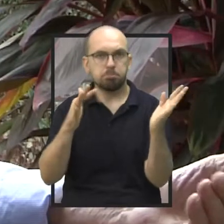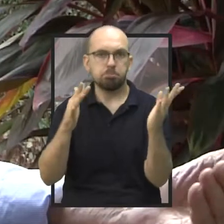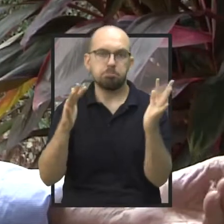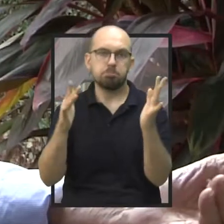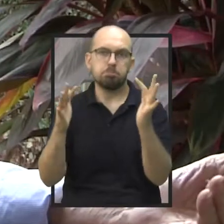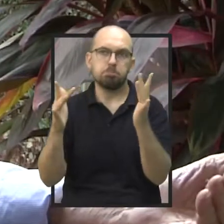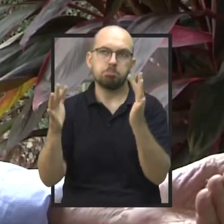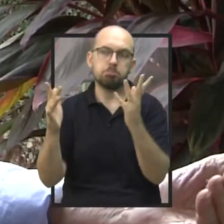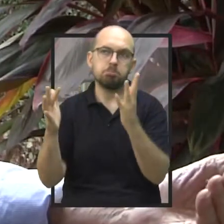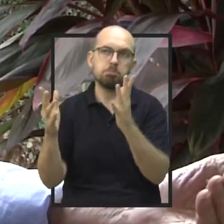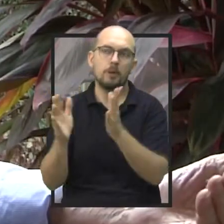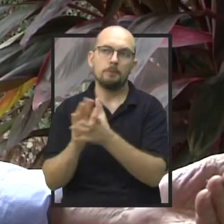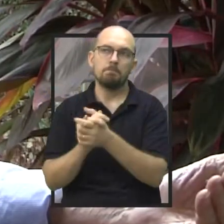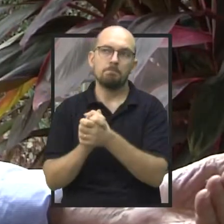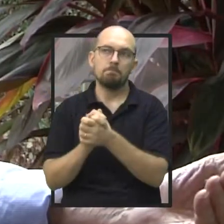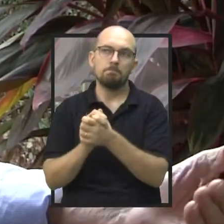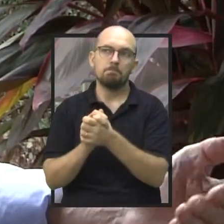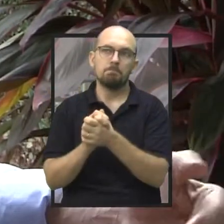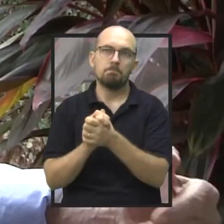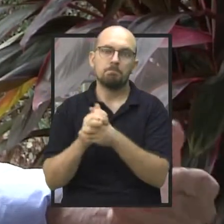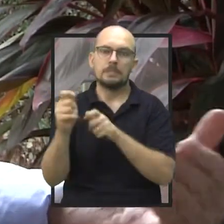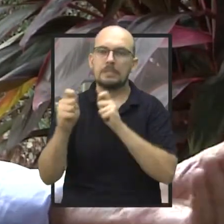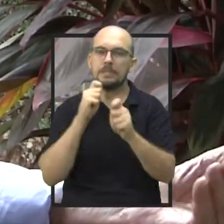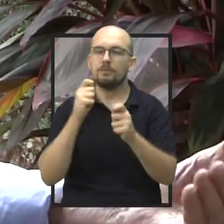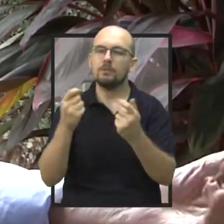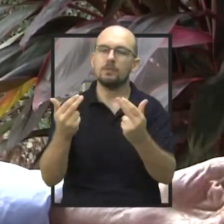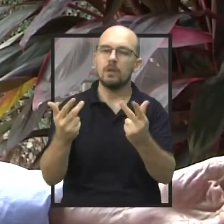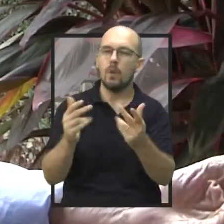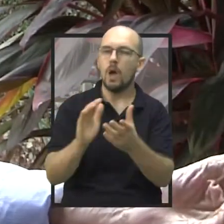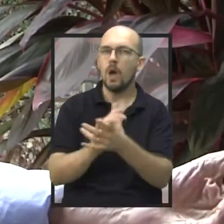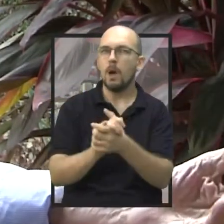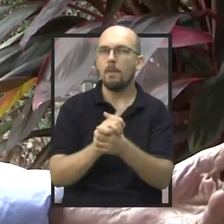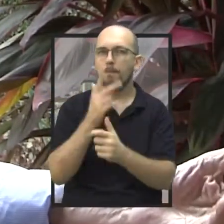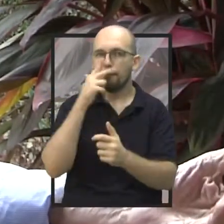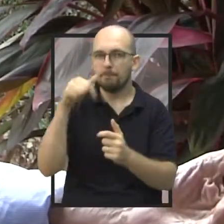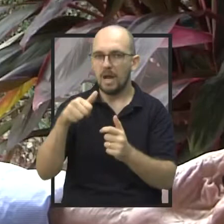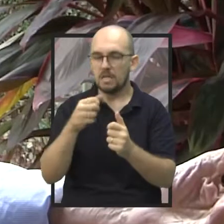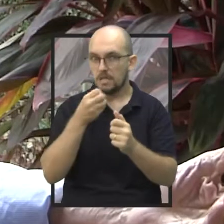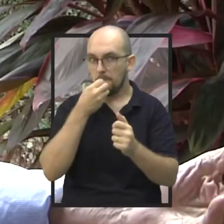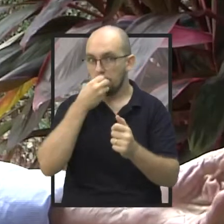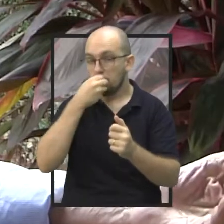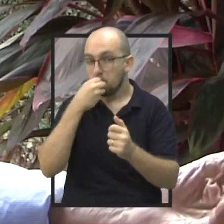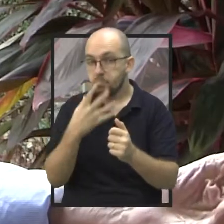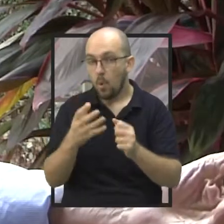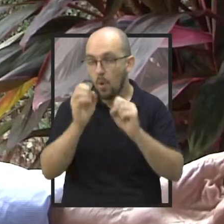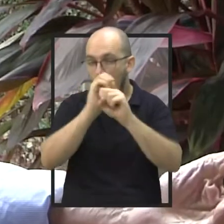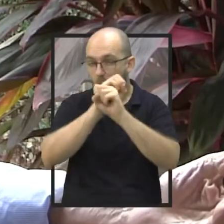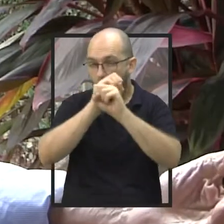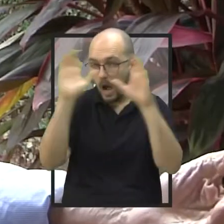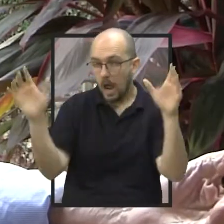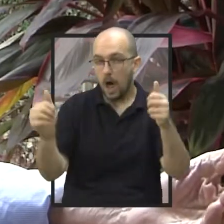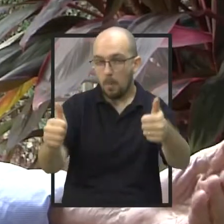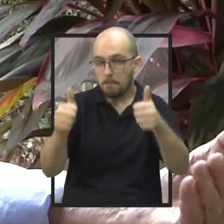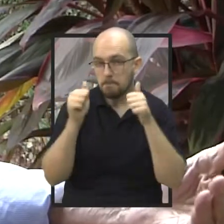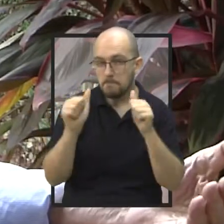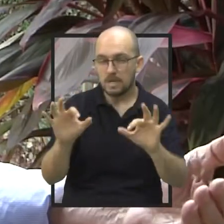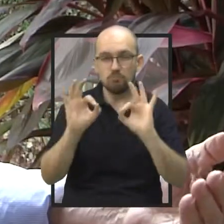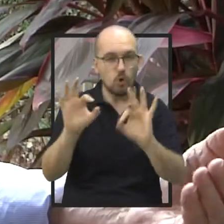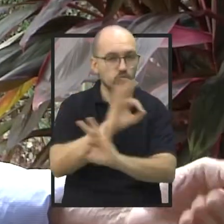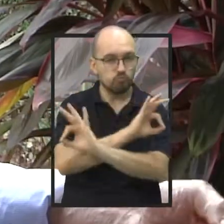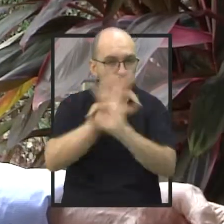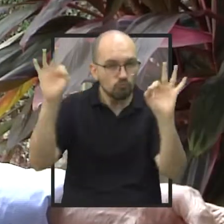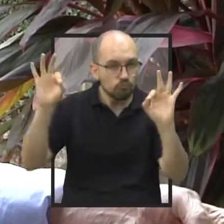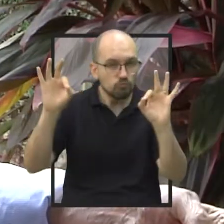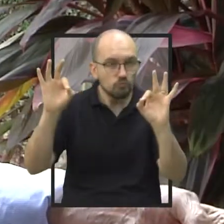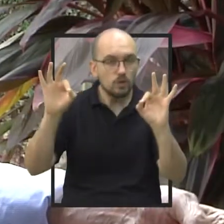digamos, em outras palavras, né? Se ela foi realmente elucidadora, foi uma